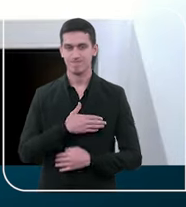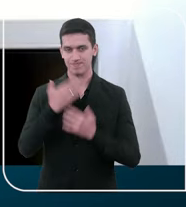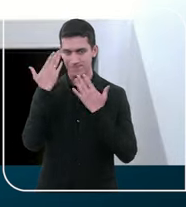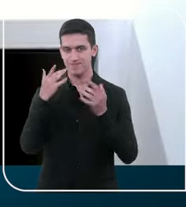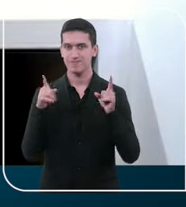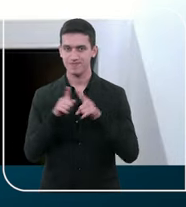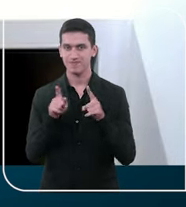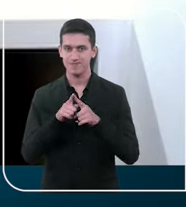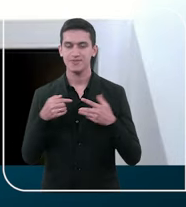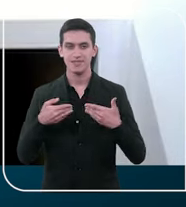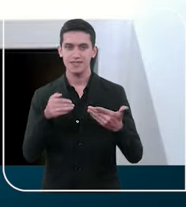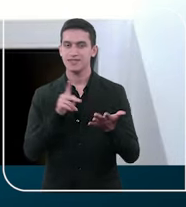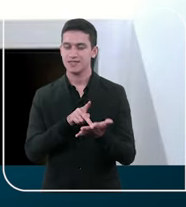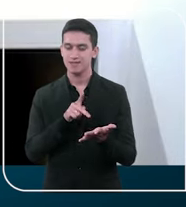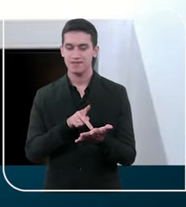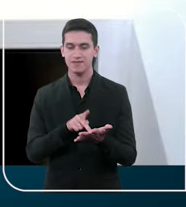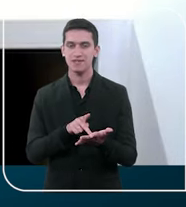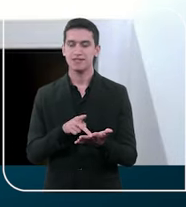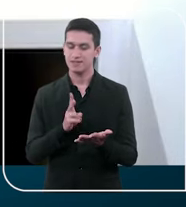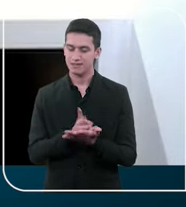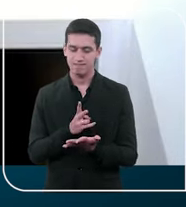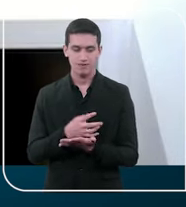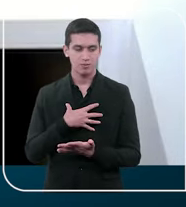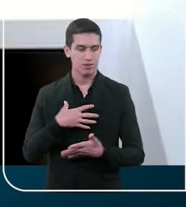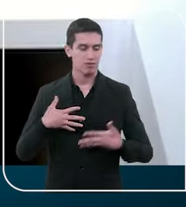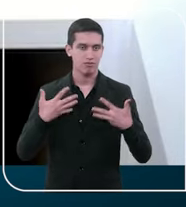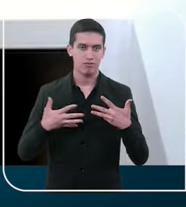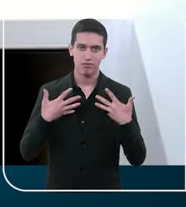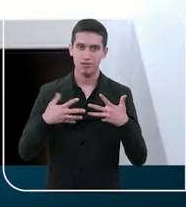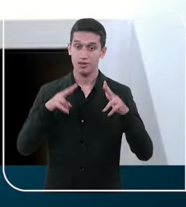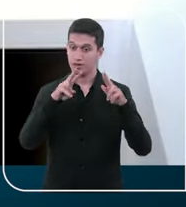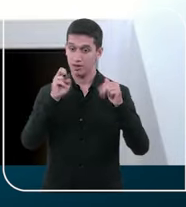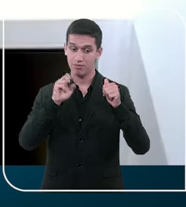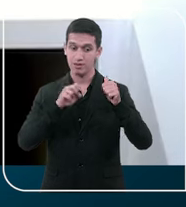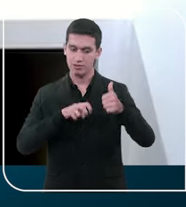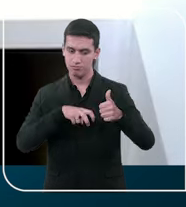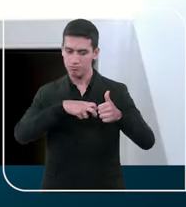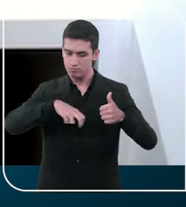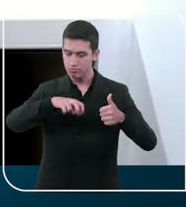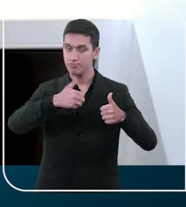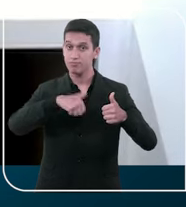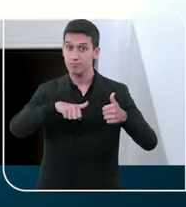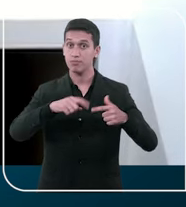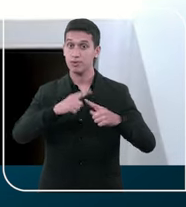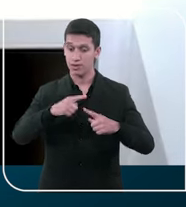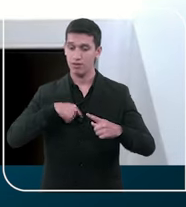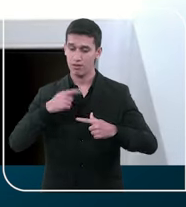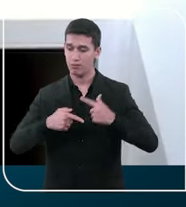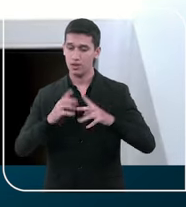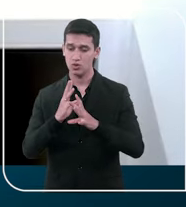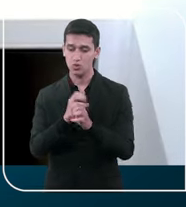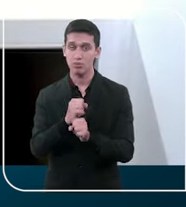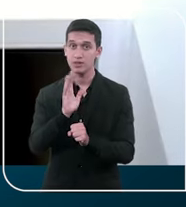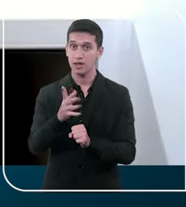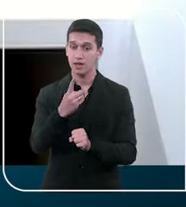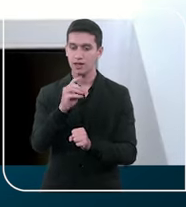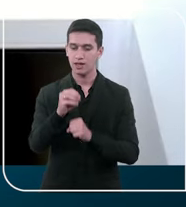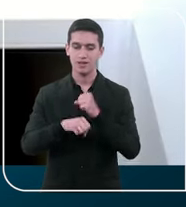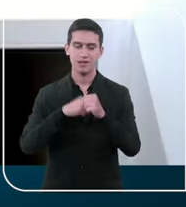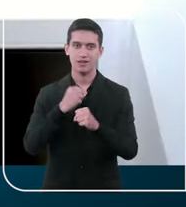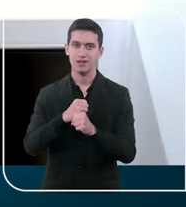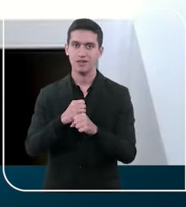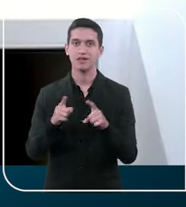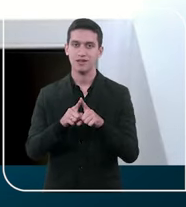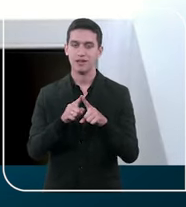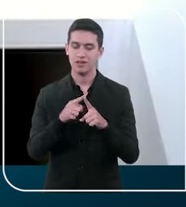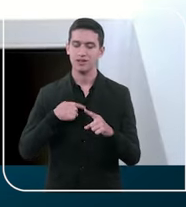agradecer muito o convite também. Para mim é sempre um grande prazer falar sobre o Tribunal do Júri, que é a área que eu sou titular já há quase 10 anos. E é um prazer ainda